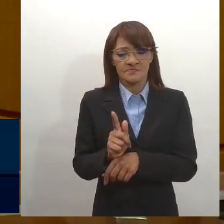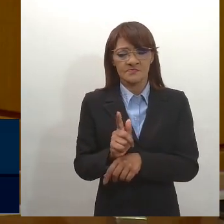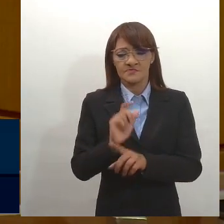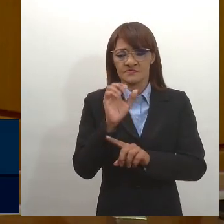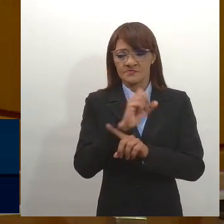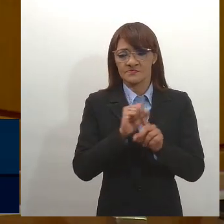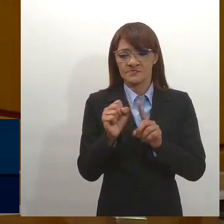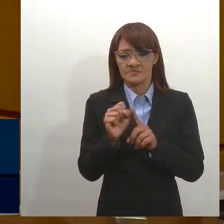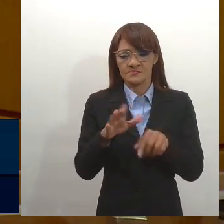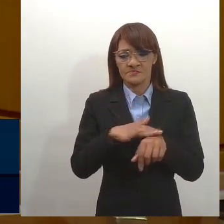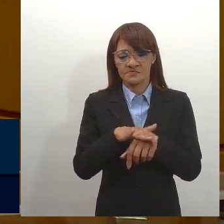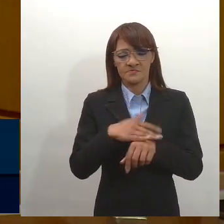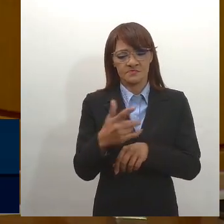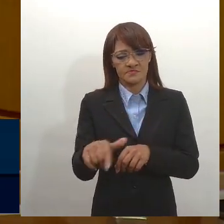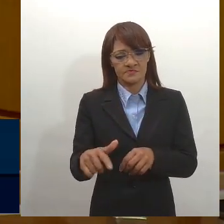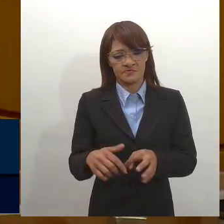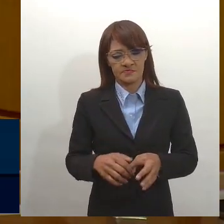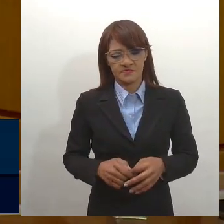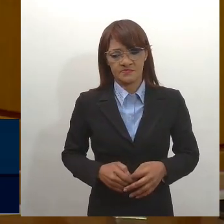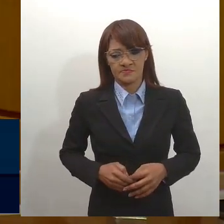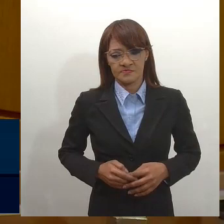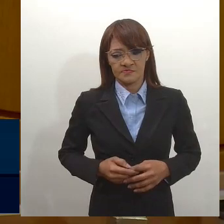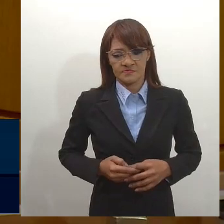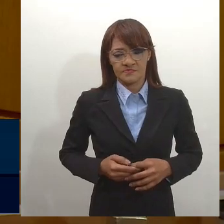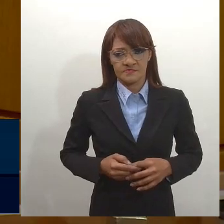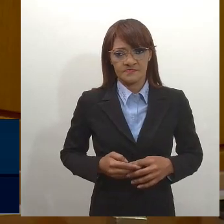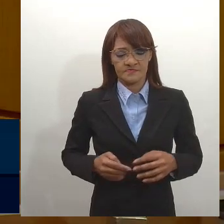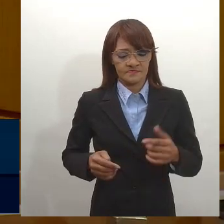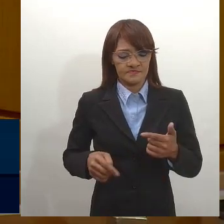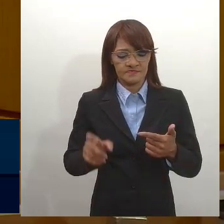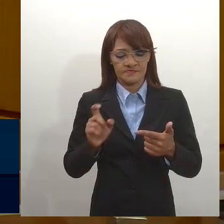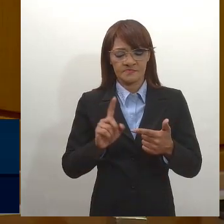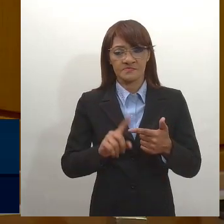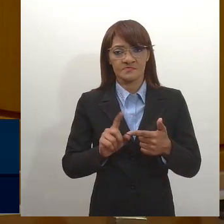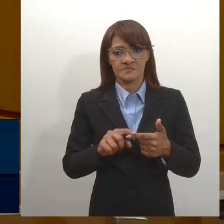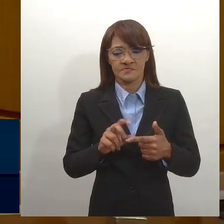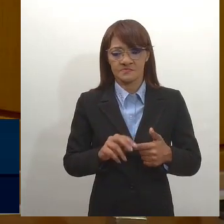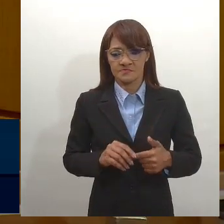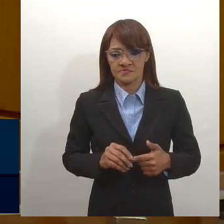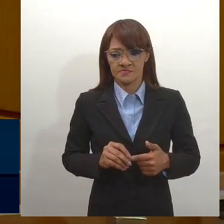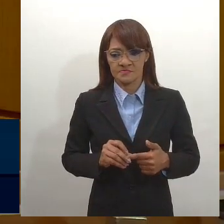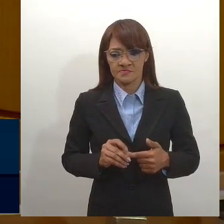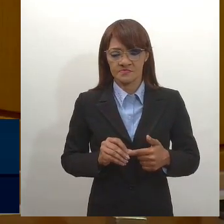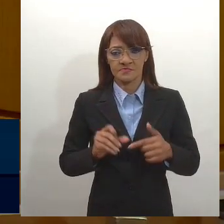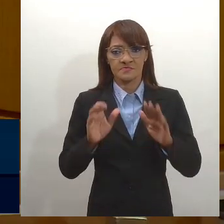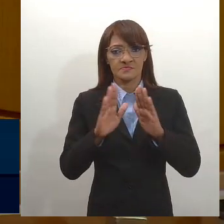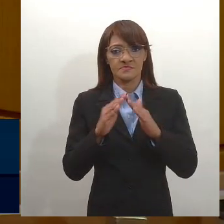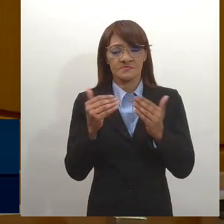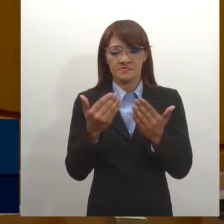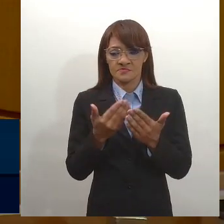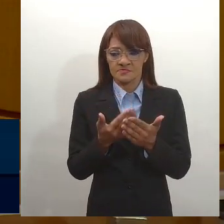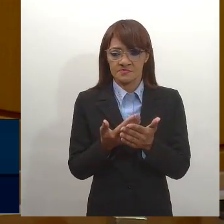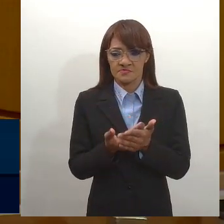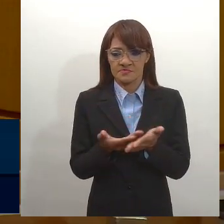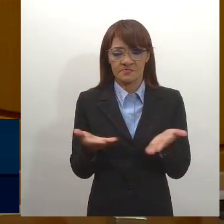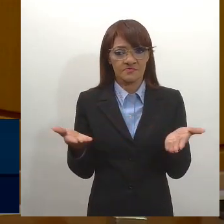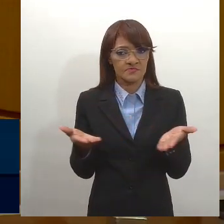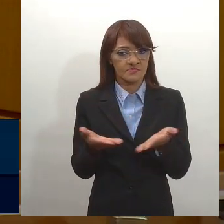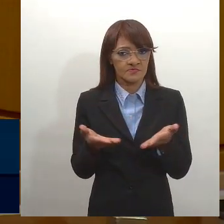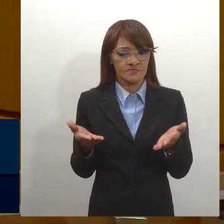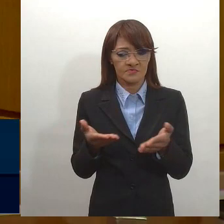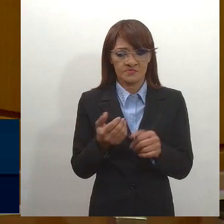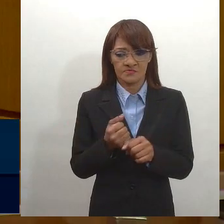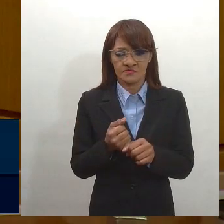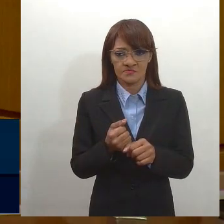trabalhadora. Segundo a categoria, as escolas estão abandonadas, com falta de cartolina, até